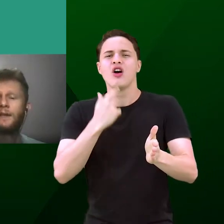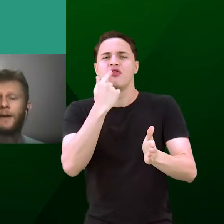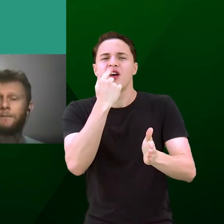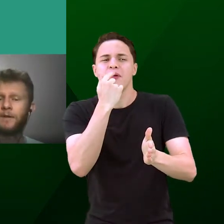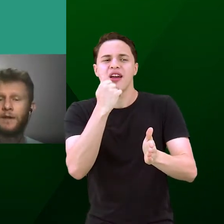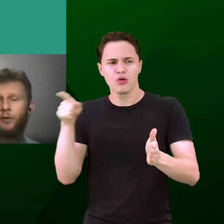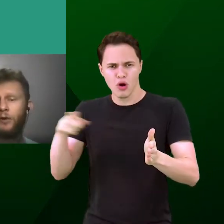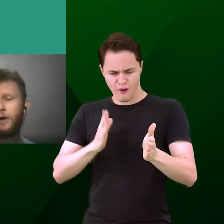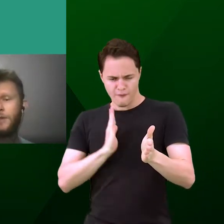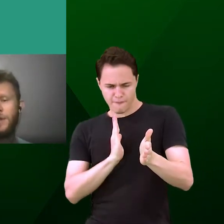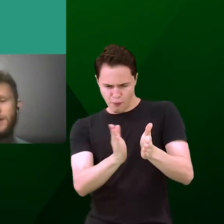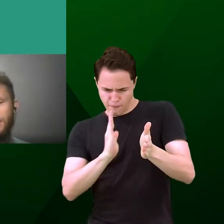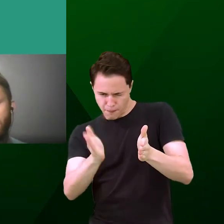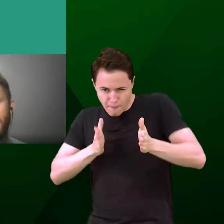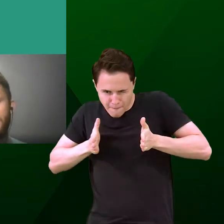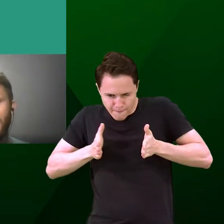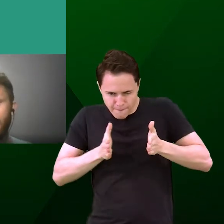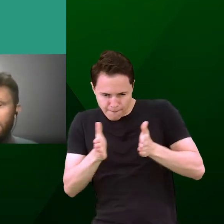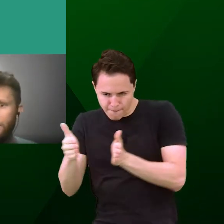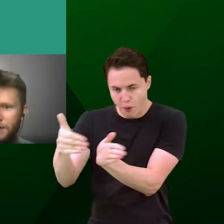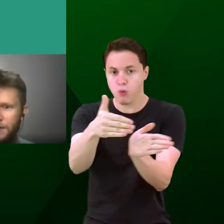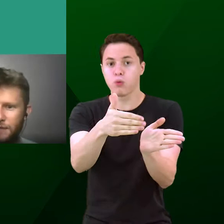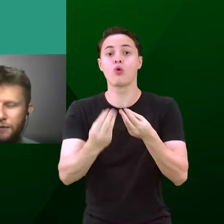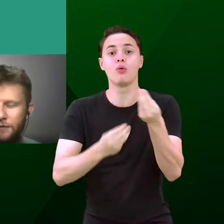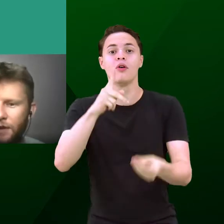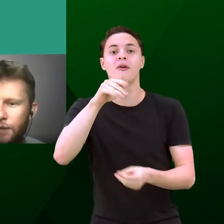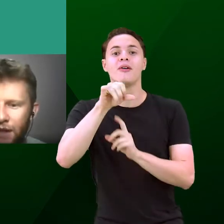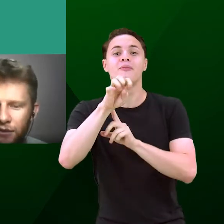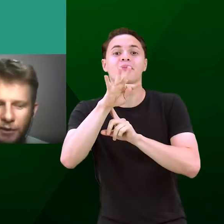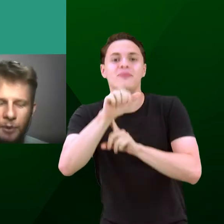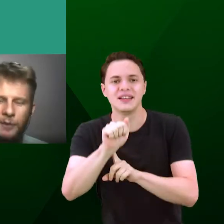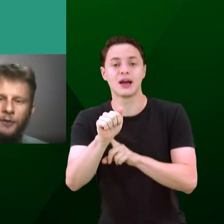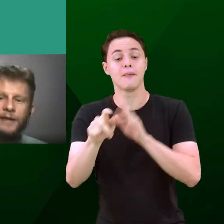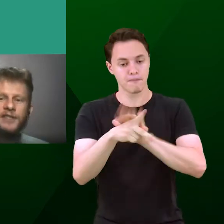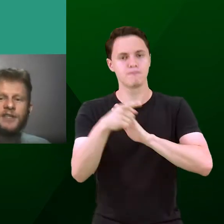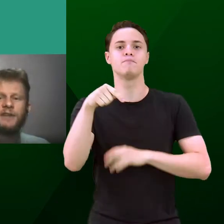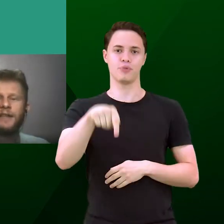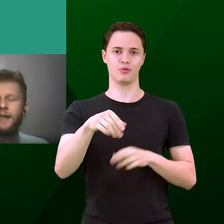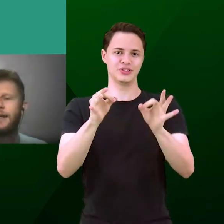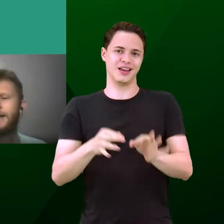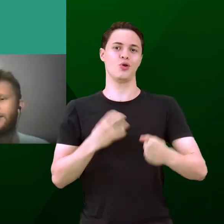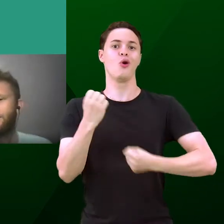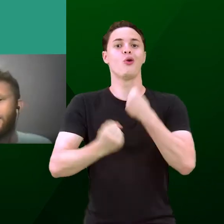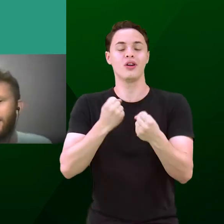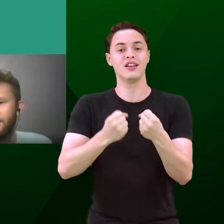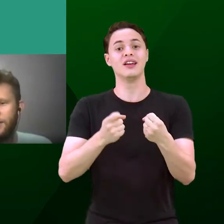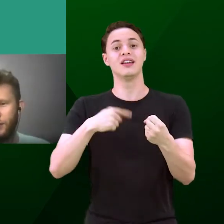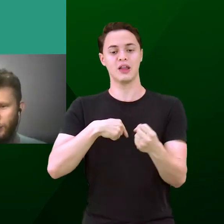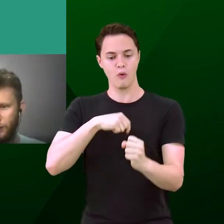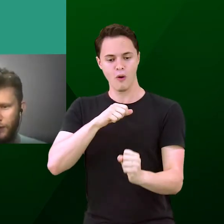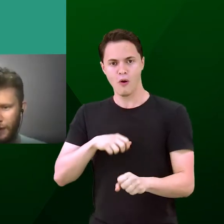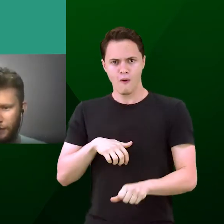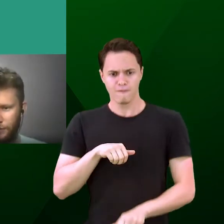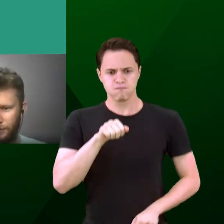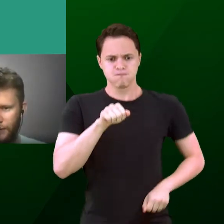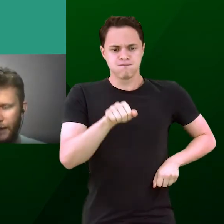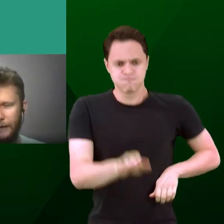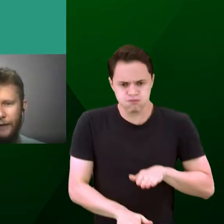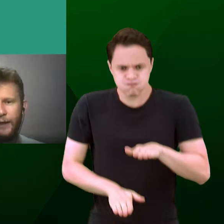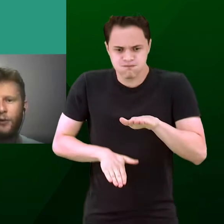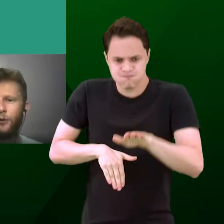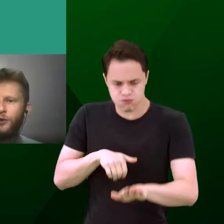são inúmeras as funções que a gente vai ter e os objetivos que a gente pode atribuir à corrida de maneira geral. E aqui coloquei a